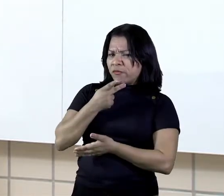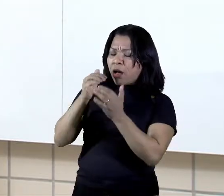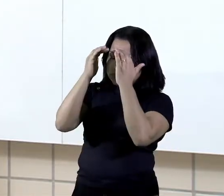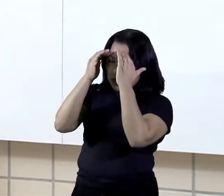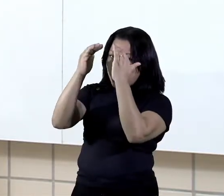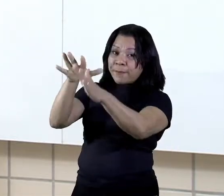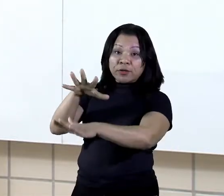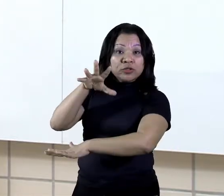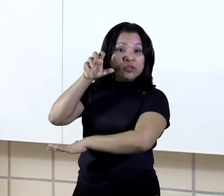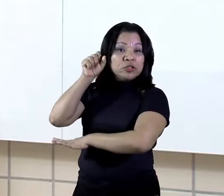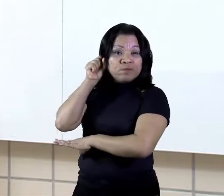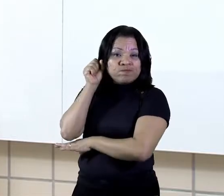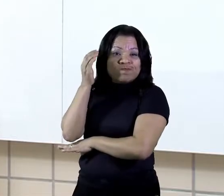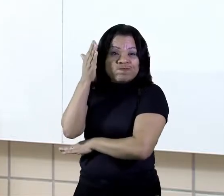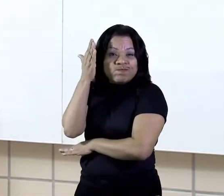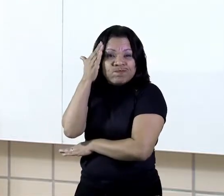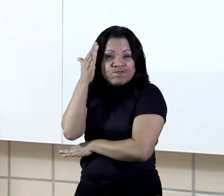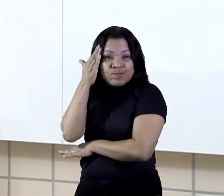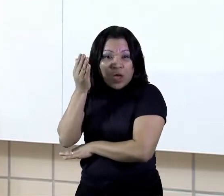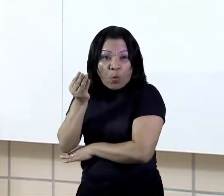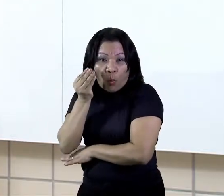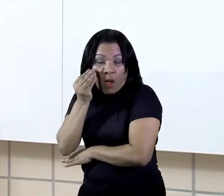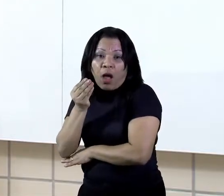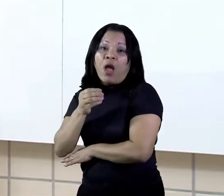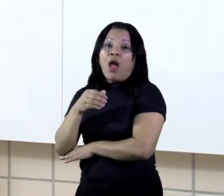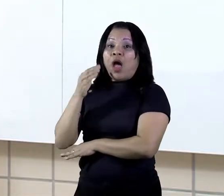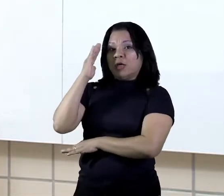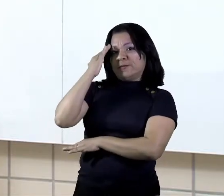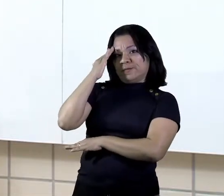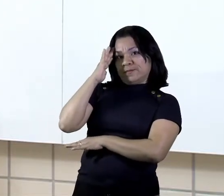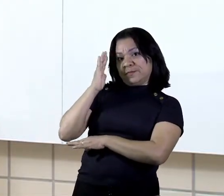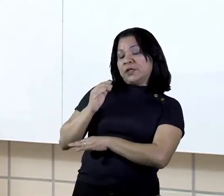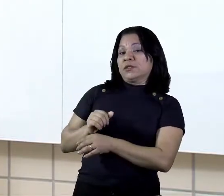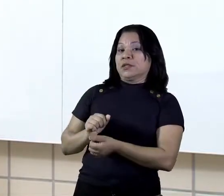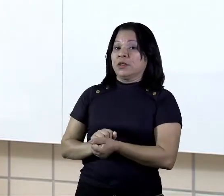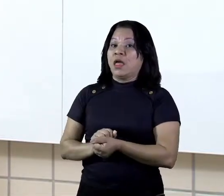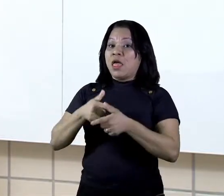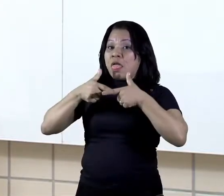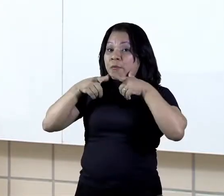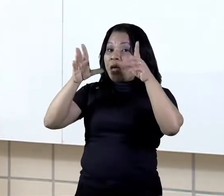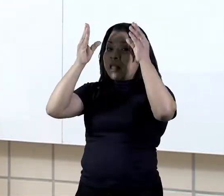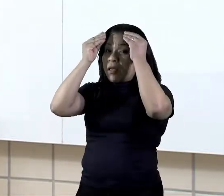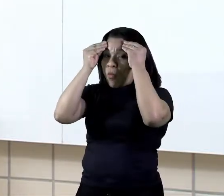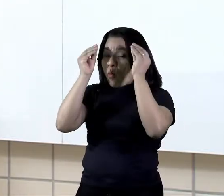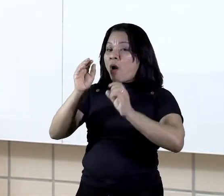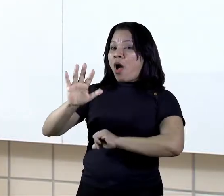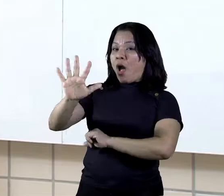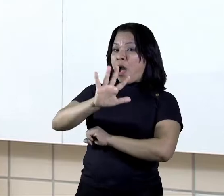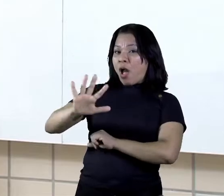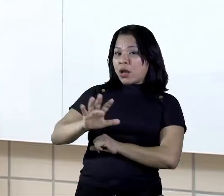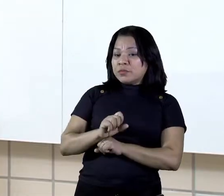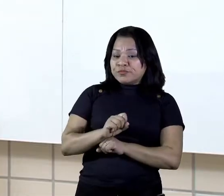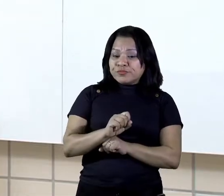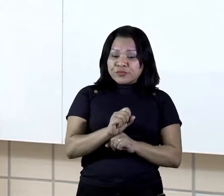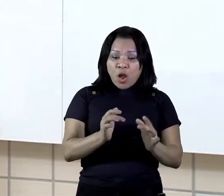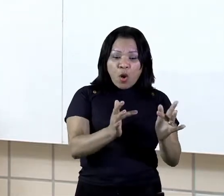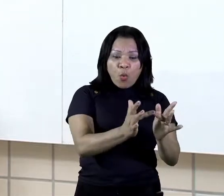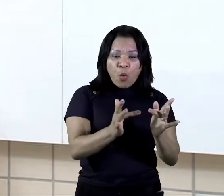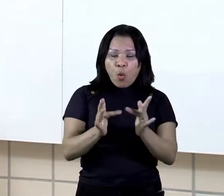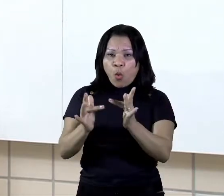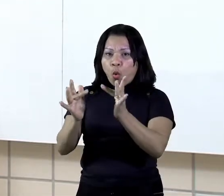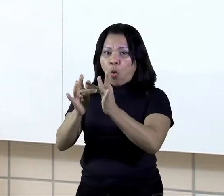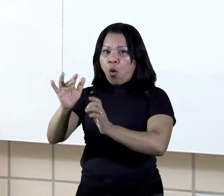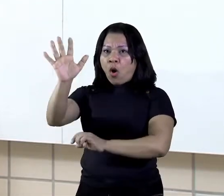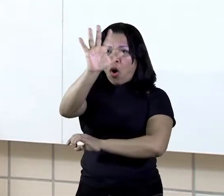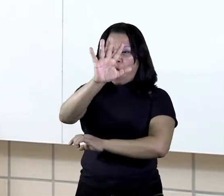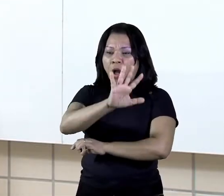e entender que a linguagem regional vai estar diferente de acordo com a região, de acordo com a